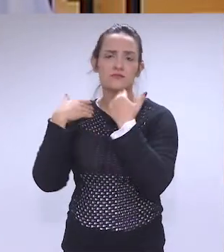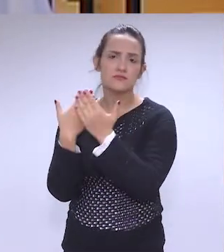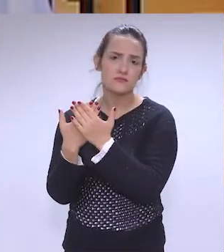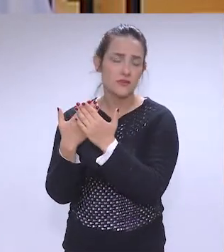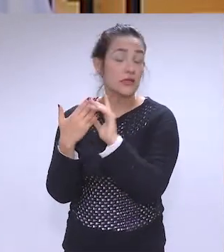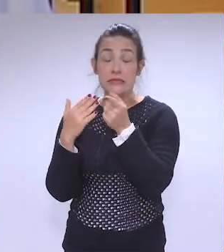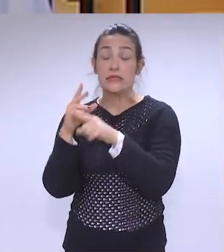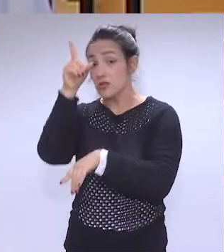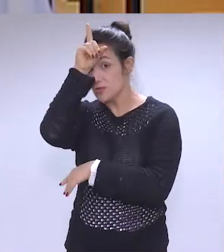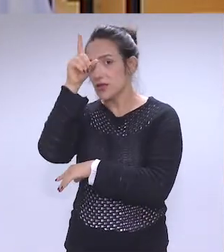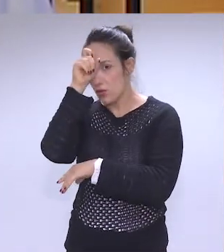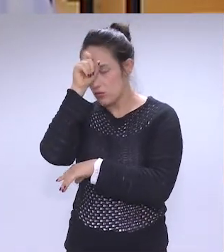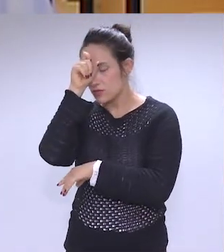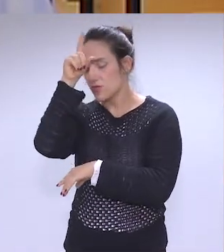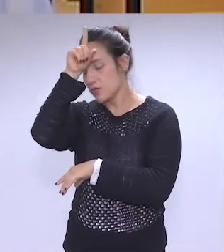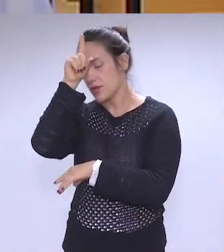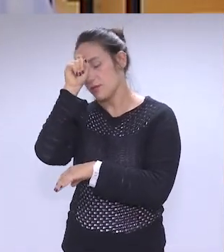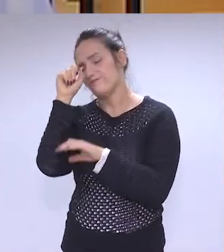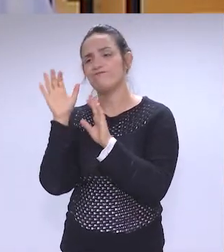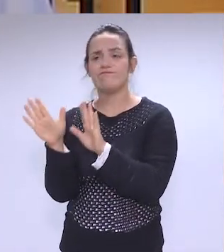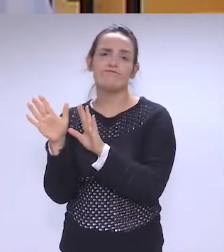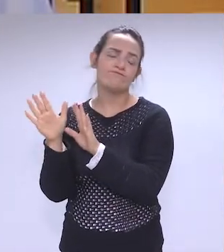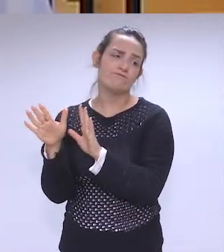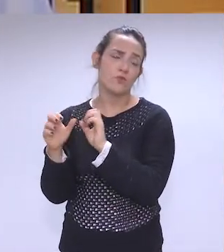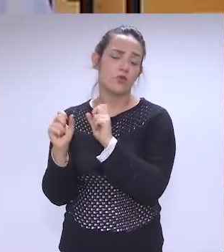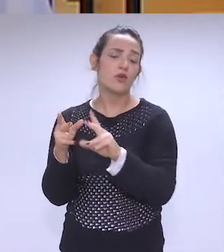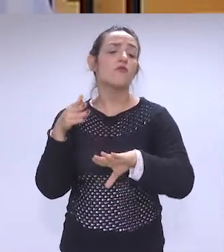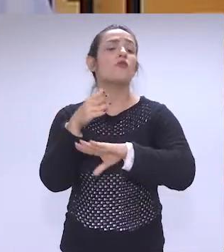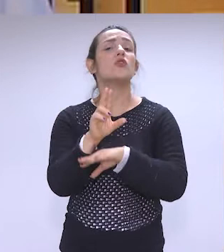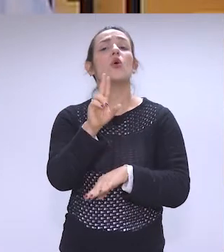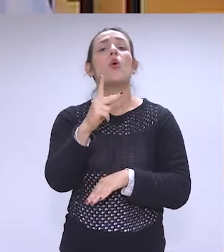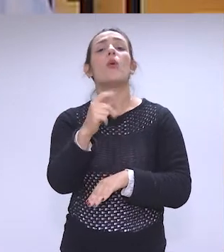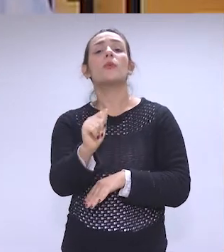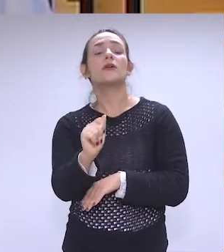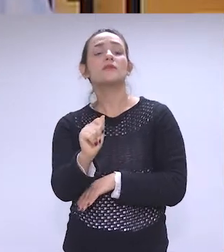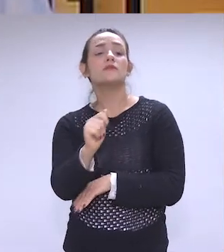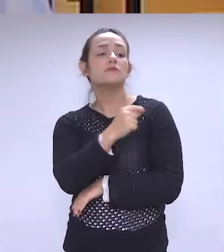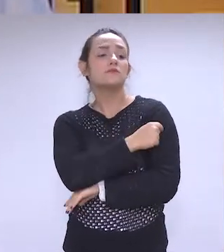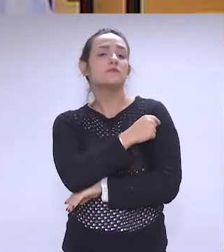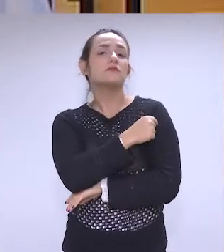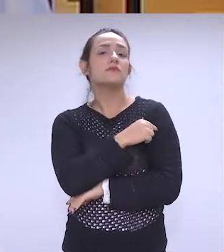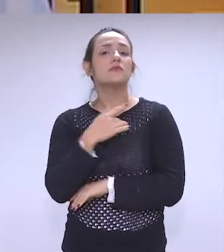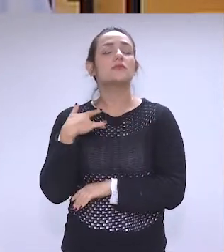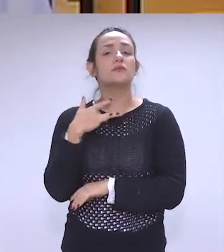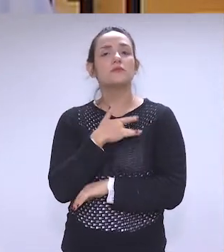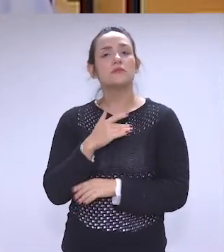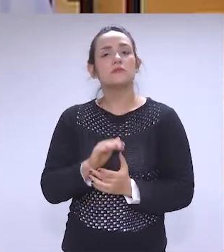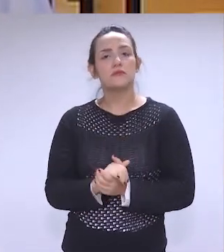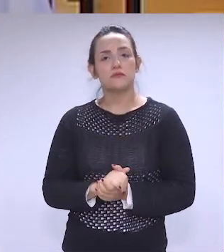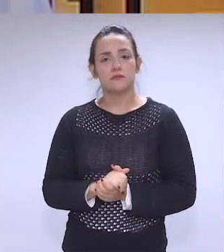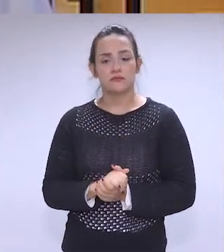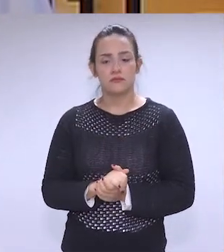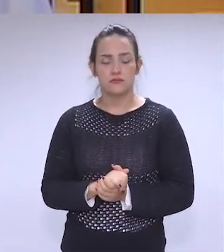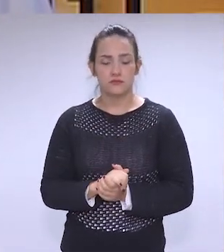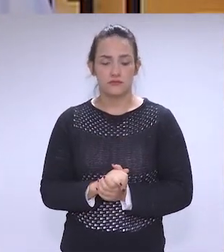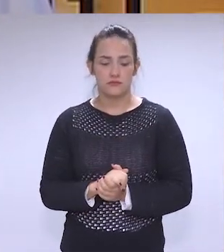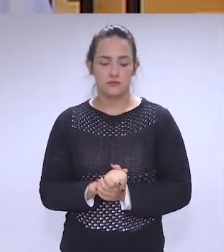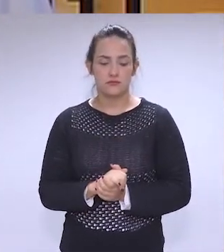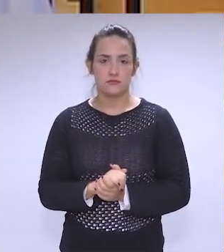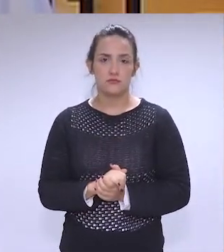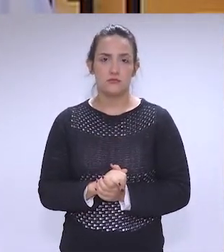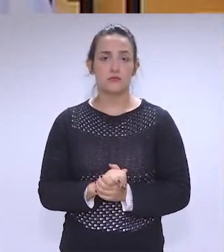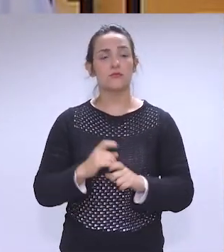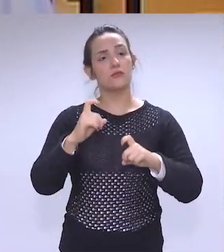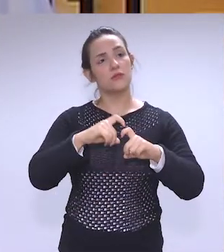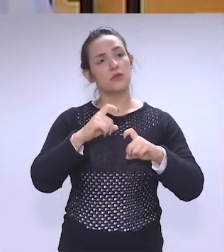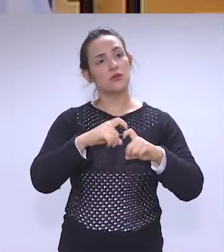na UPA, público, né? Passamos muito tempo esperando, fez o exame de sangue. Aí o médico me deu, né, a